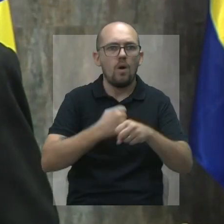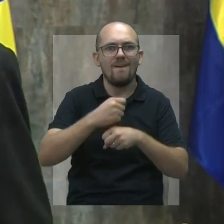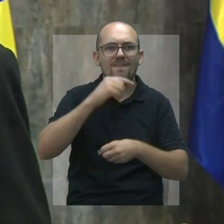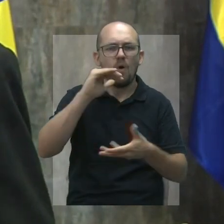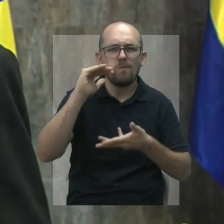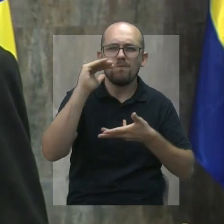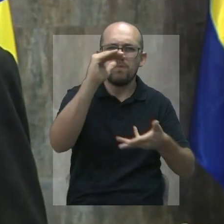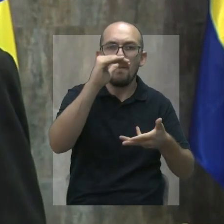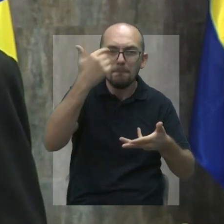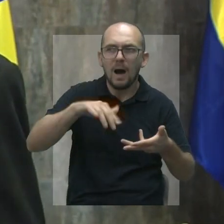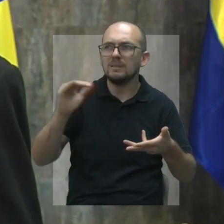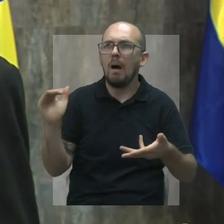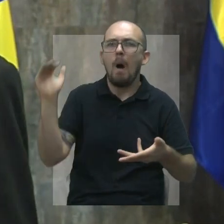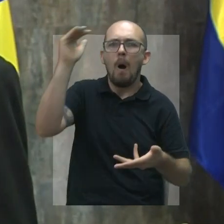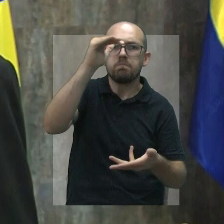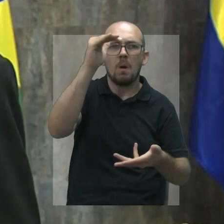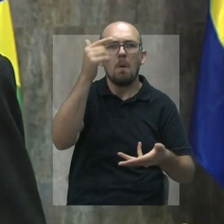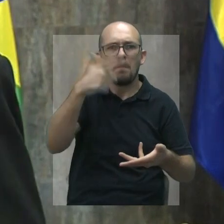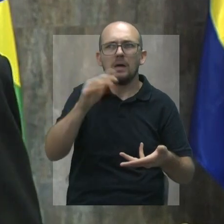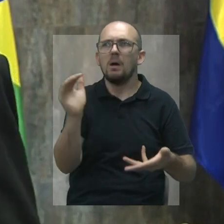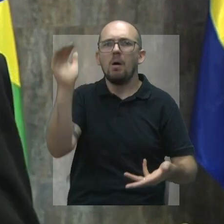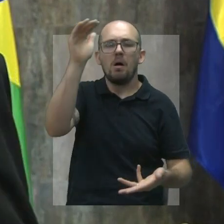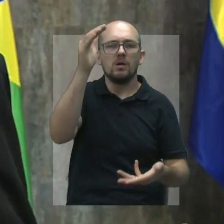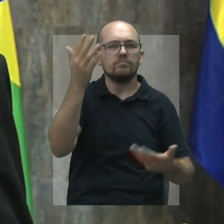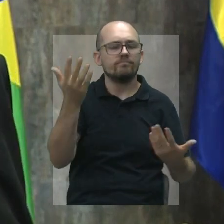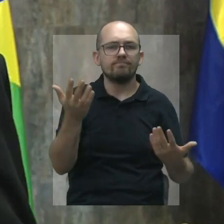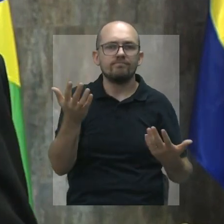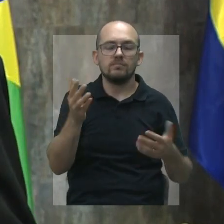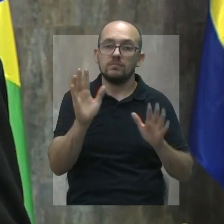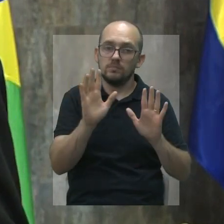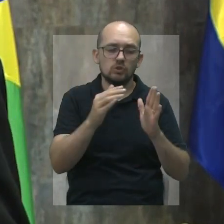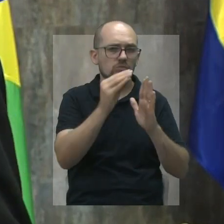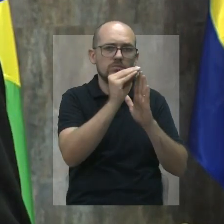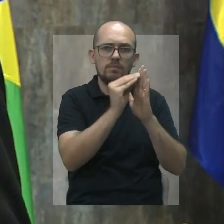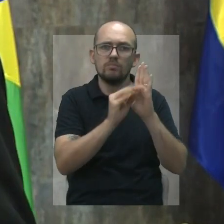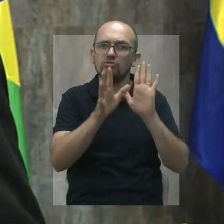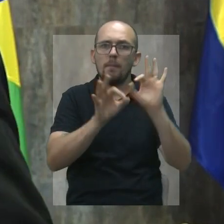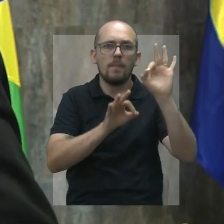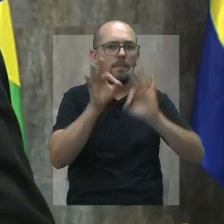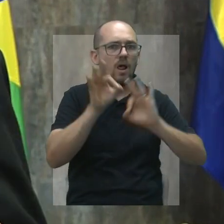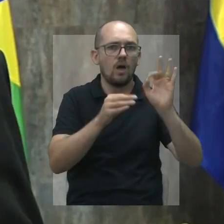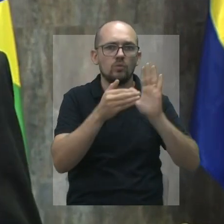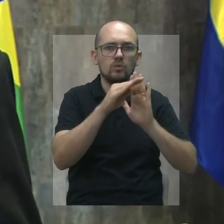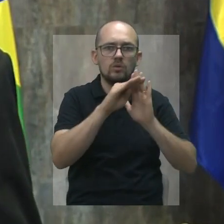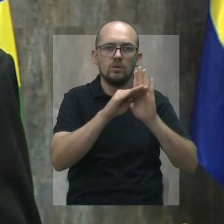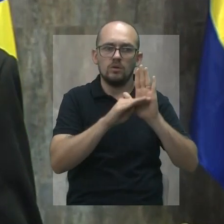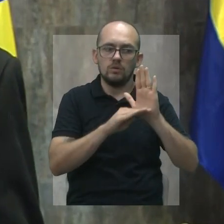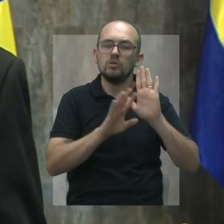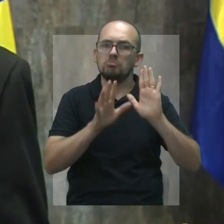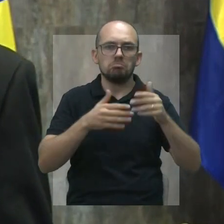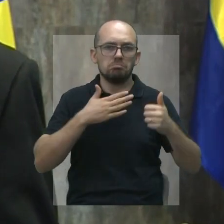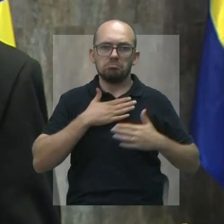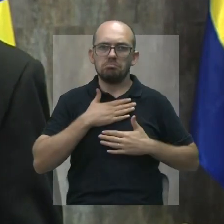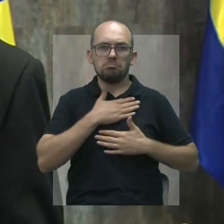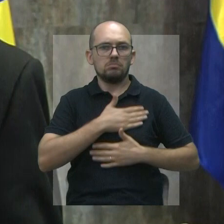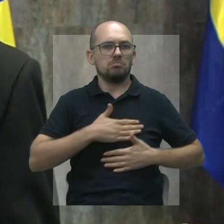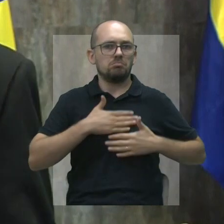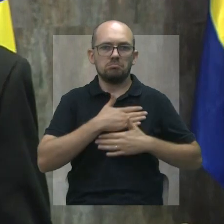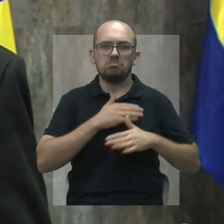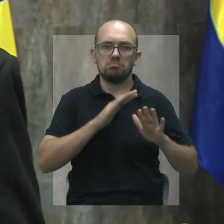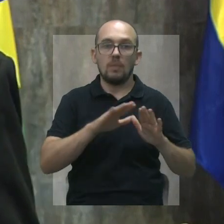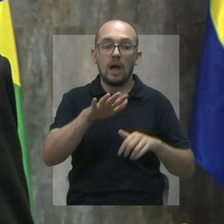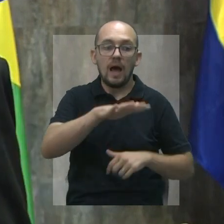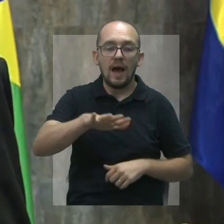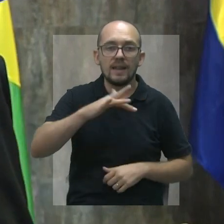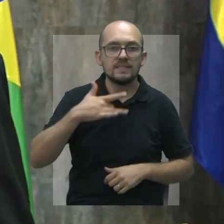Então, neste raciocínio, tendo já um orçamento bastante satisfatório para a área da